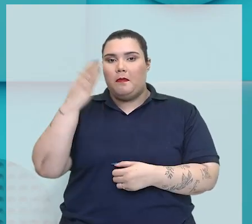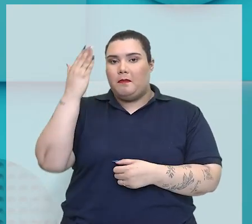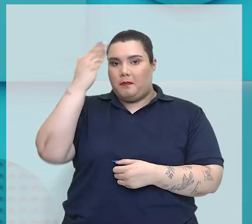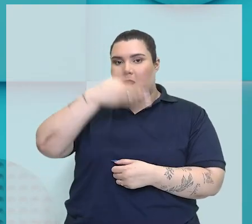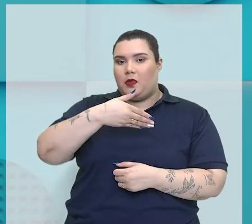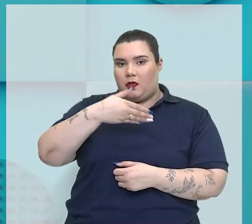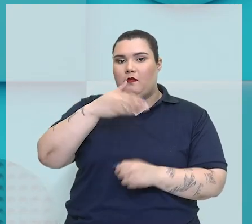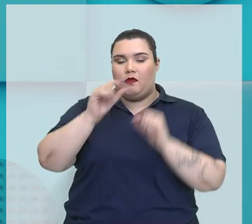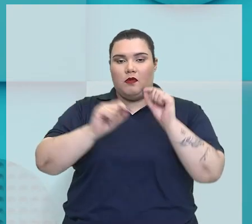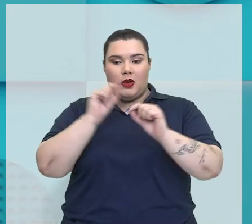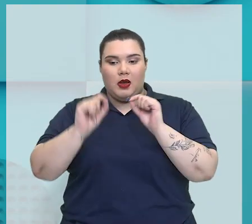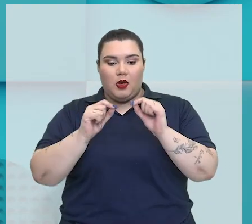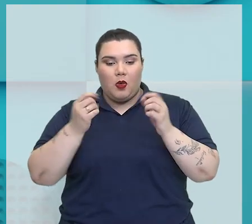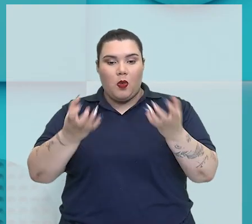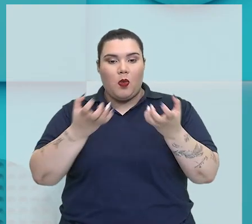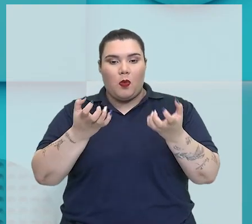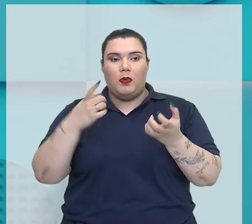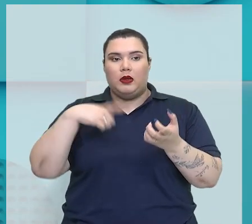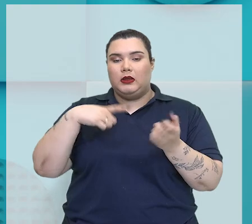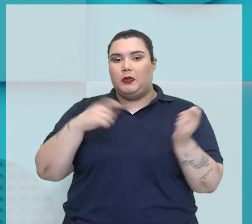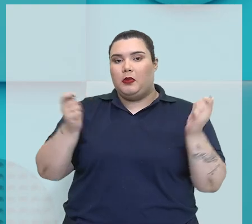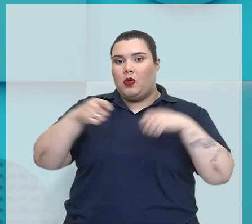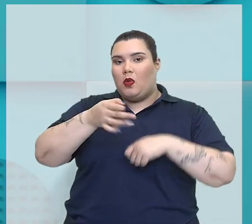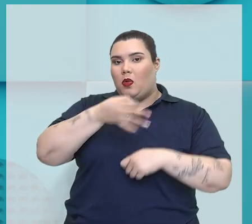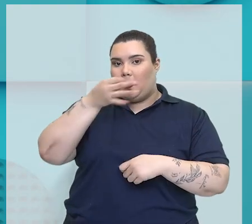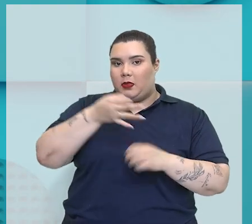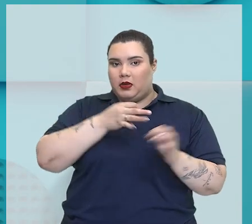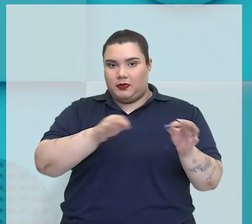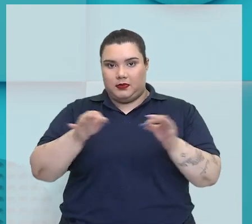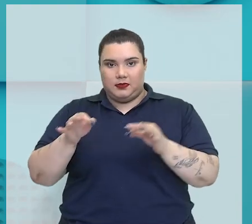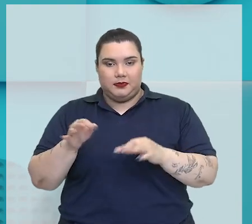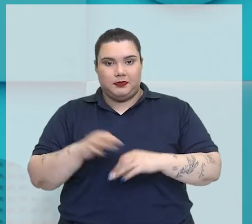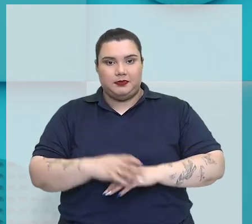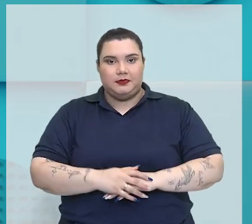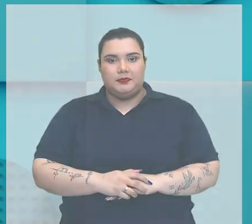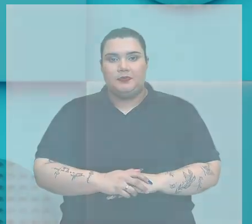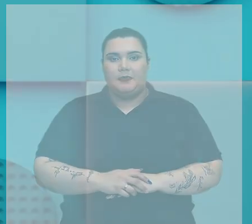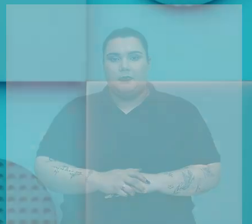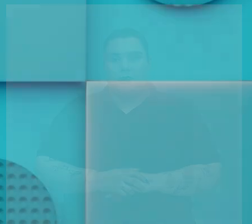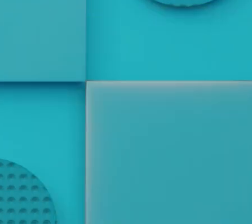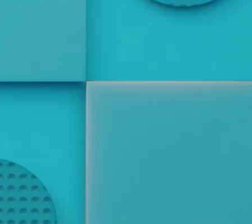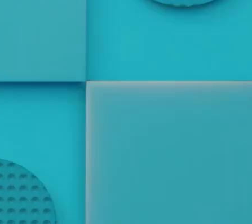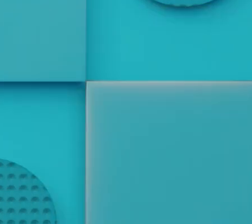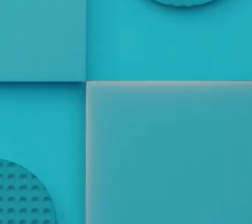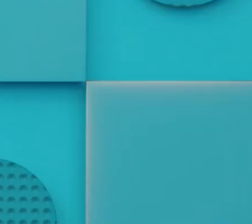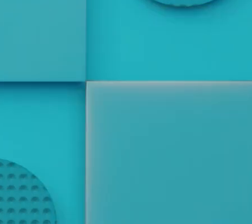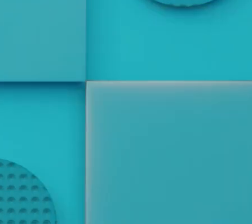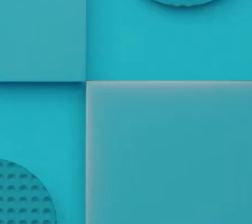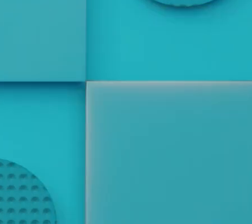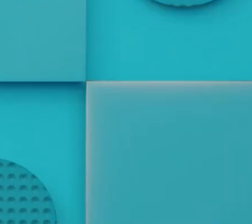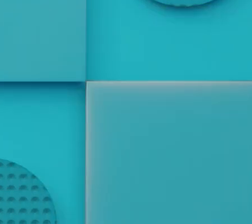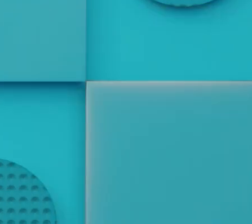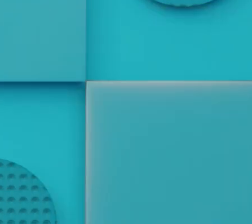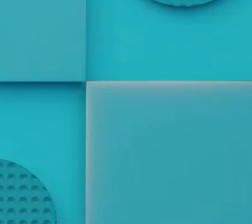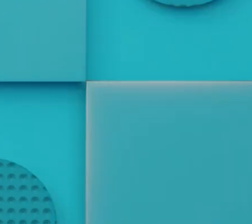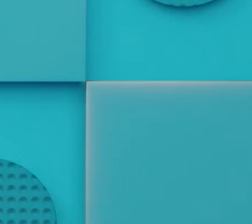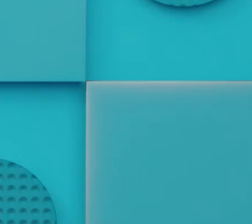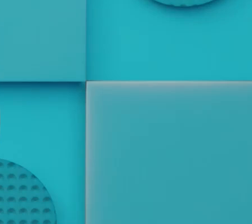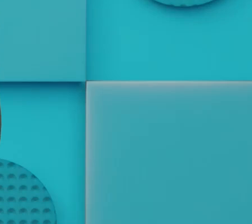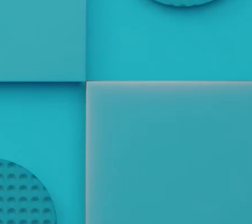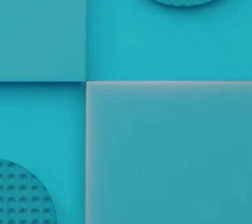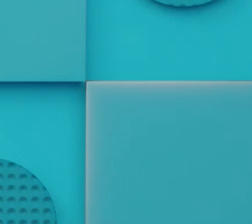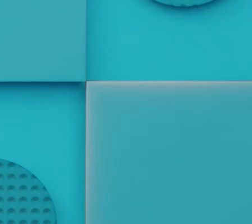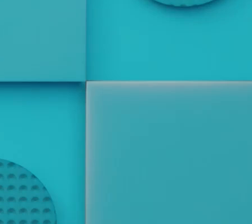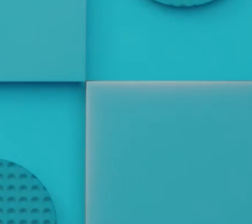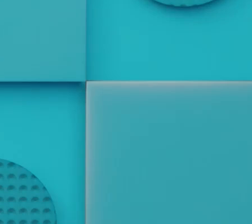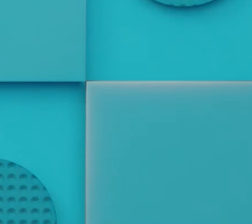de forma que você tenha como argumentar, né, dizer seu ponto de vista. A gente vai também chegar lá